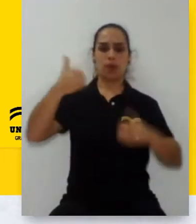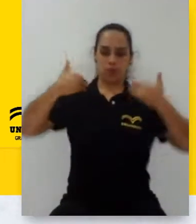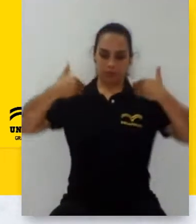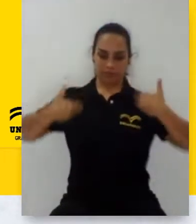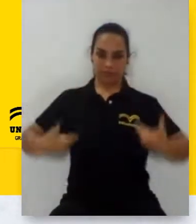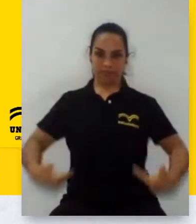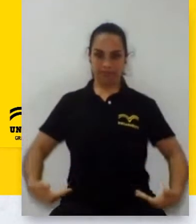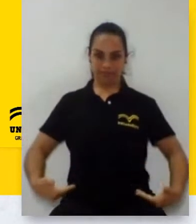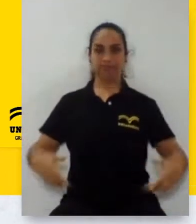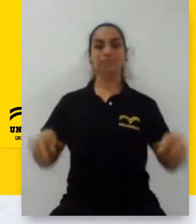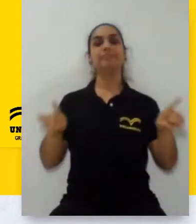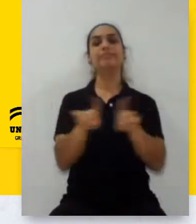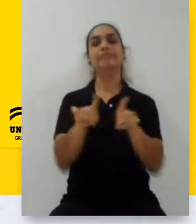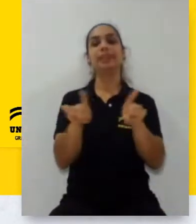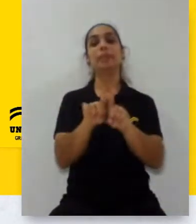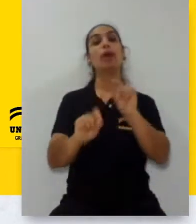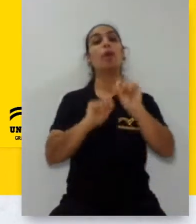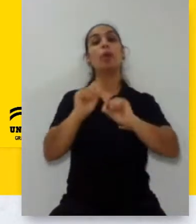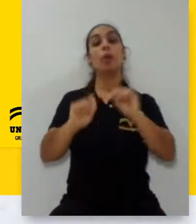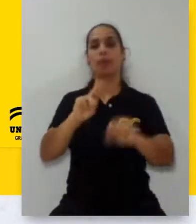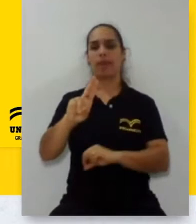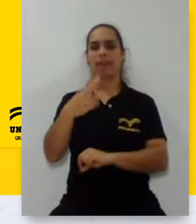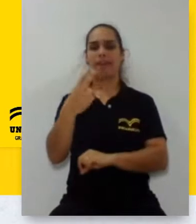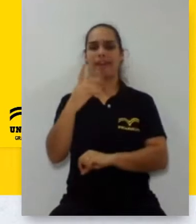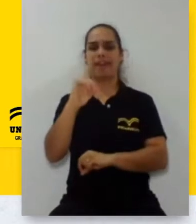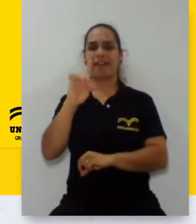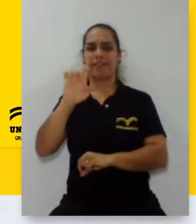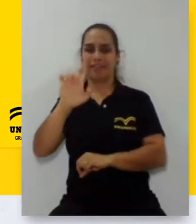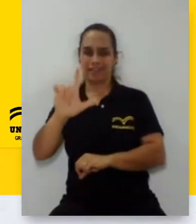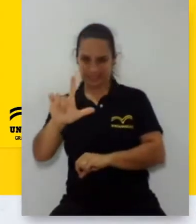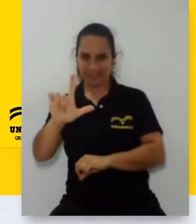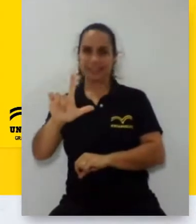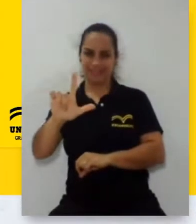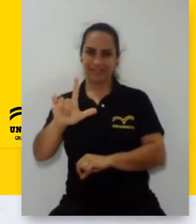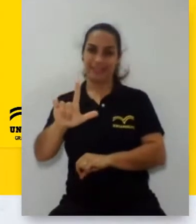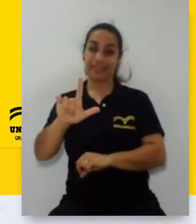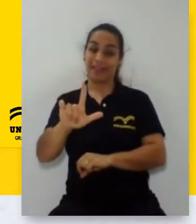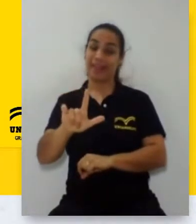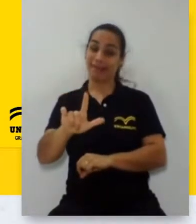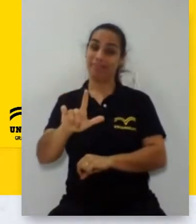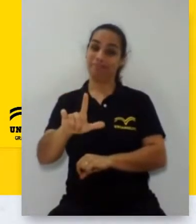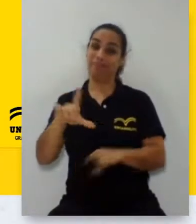no HDL, nas lipoproteínas de alta densidade, certo?